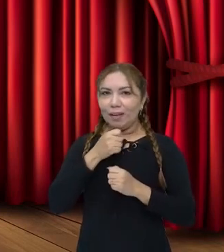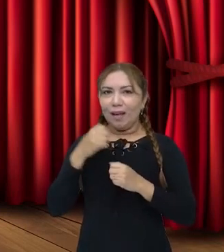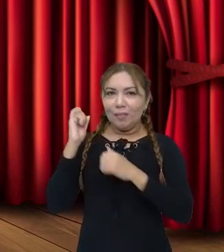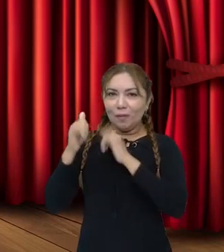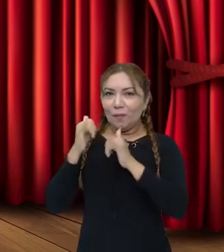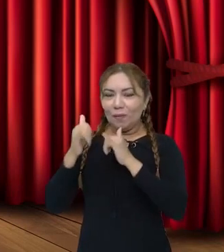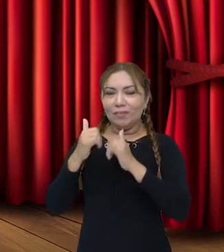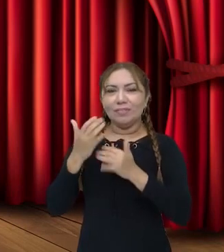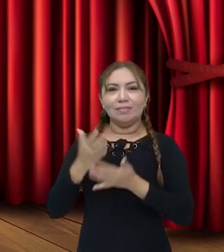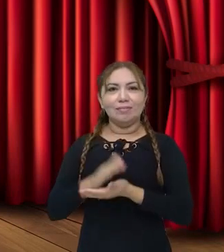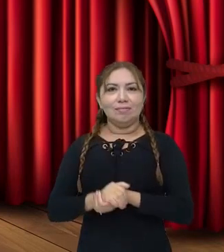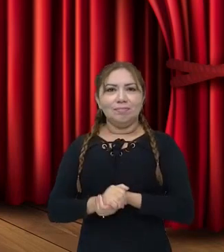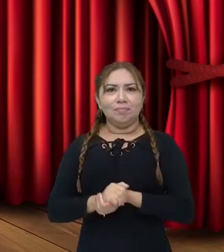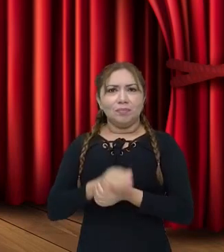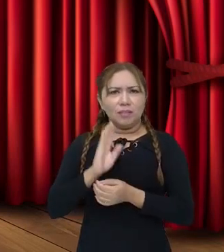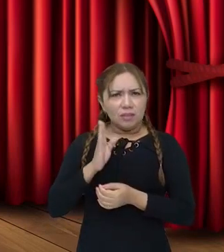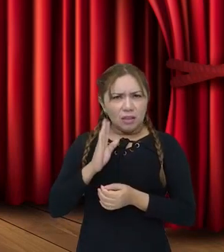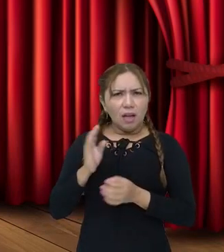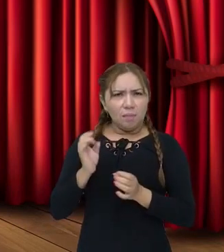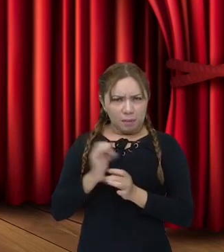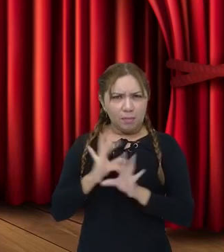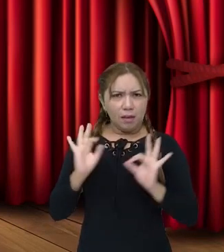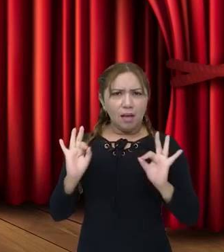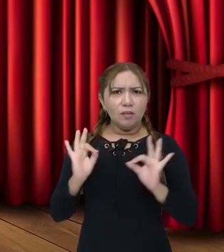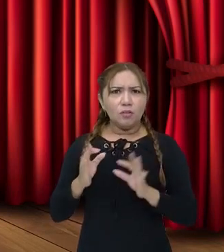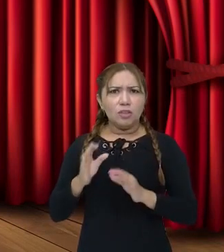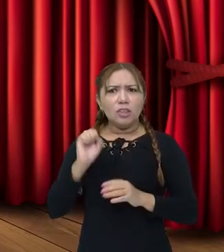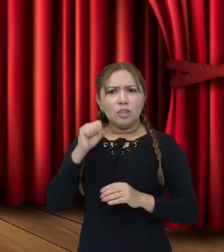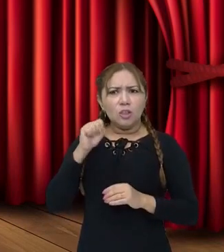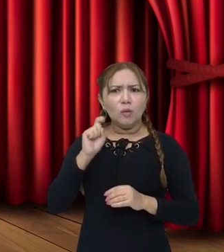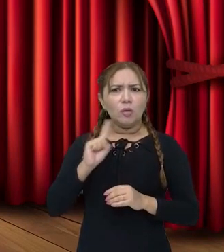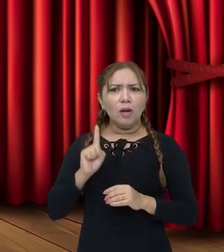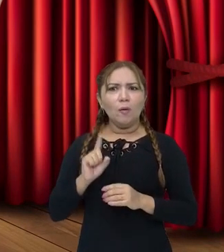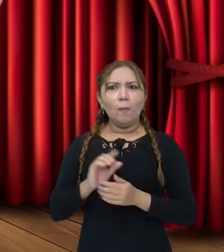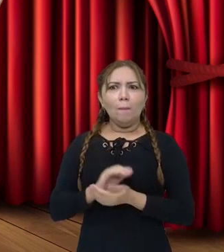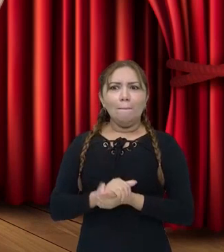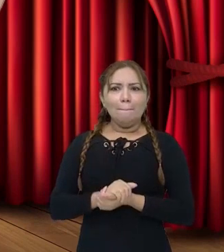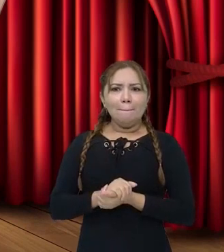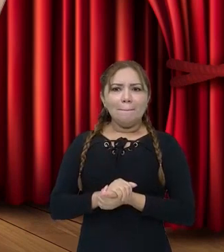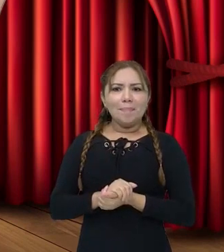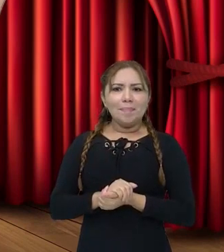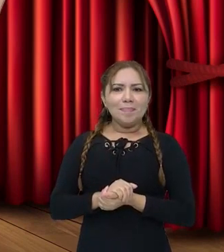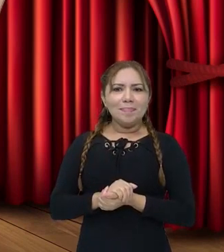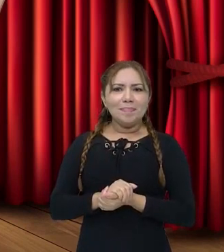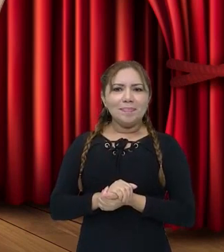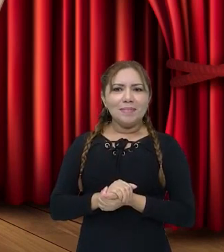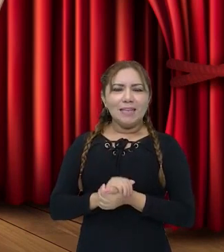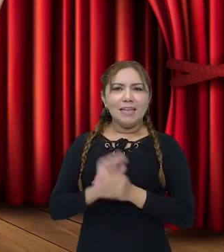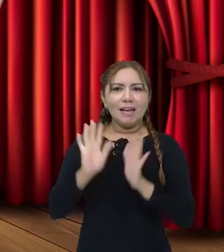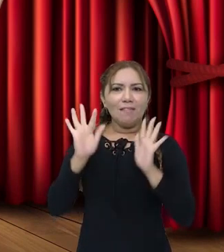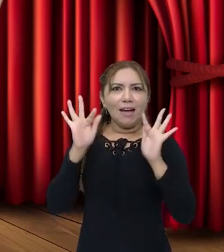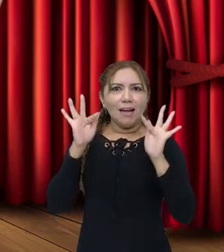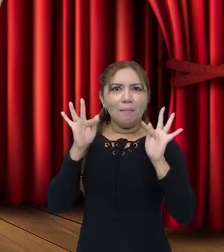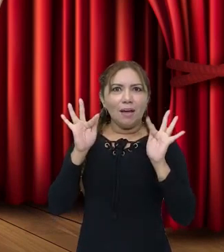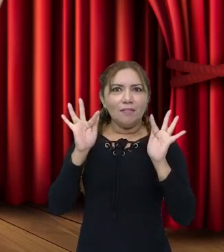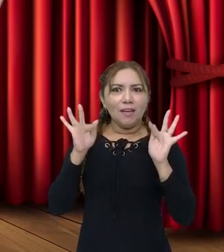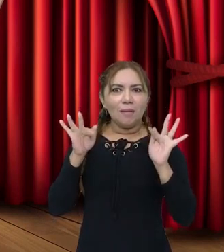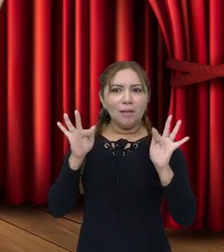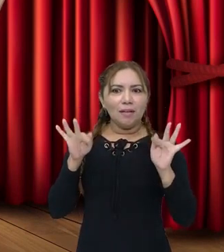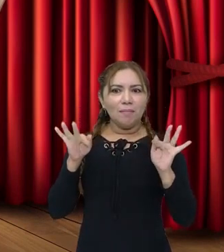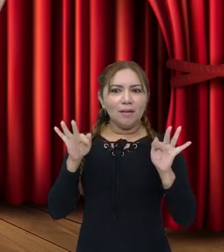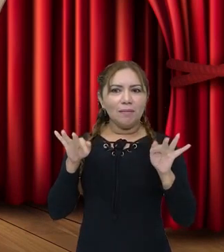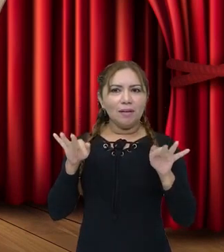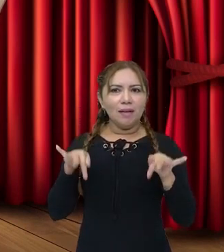Crianças, já vai acabar. Vocês estão preparados? Sim ou não? Então, crianças, já vai acabar.